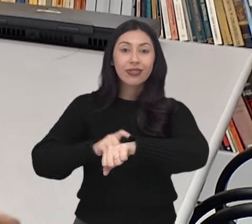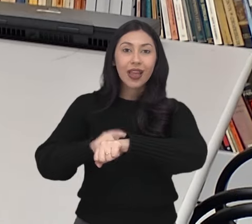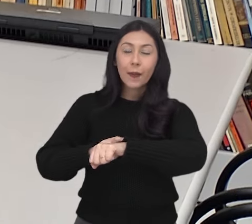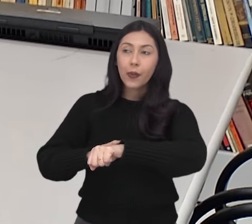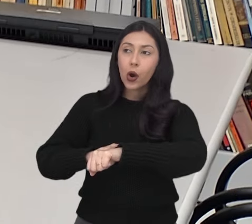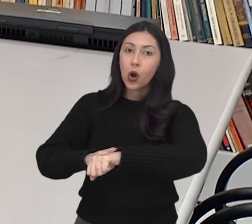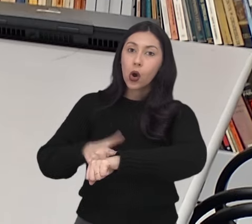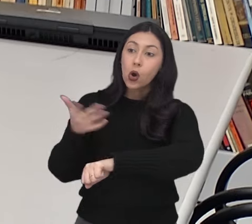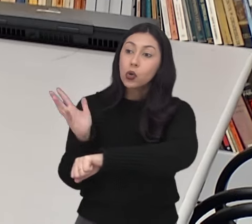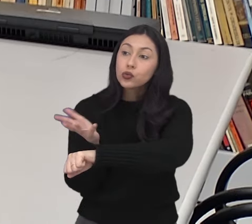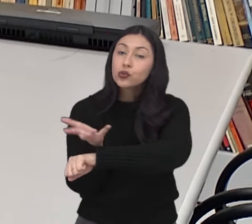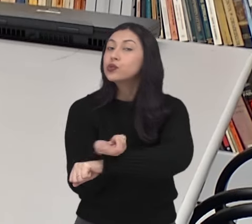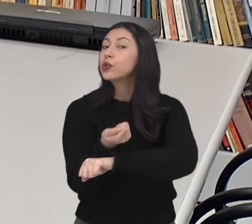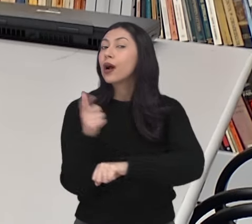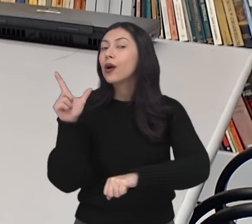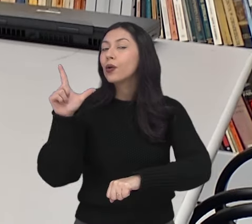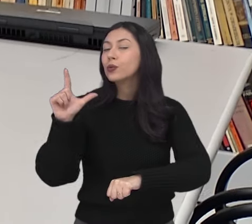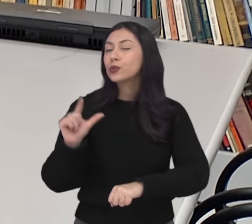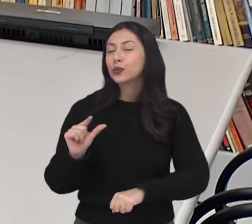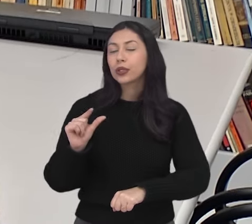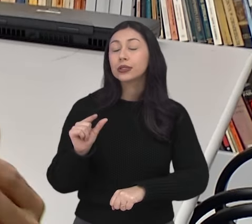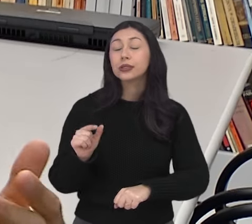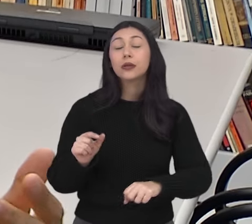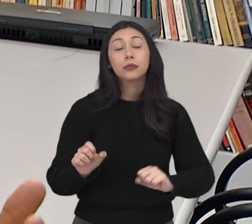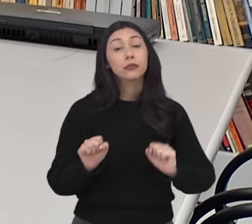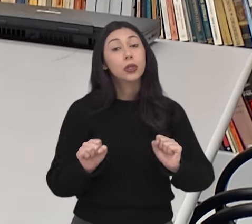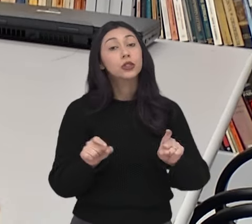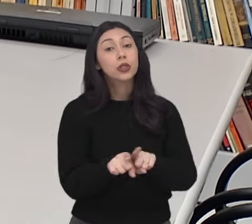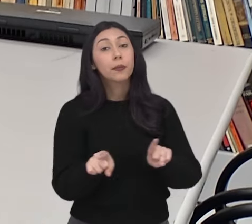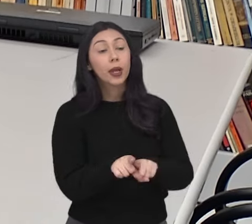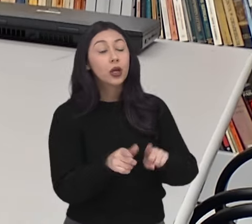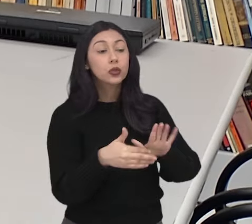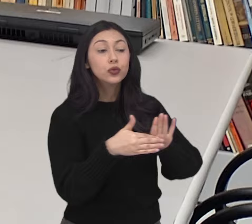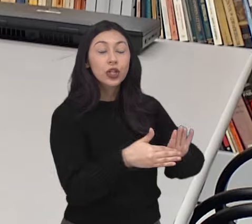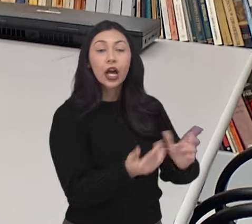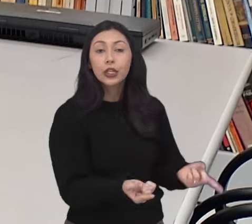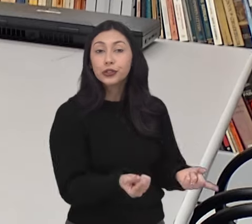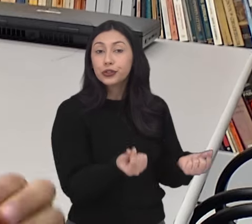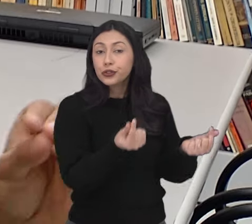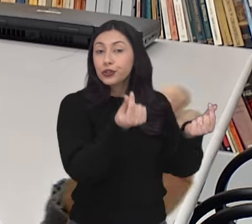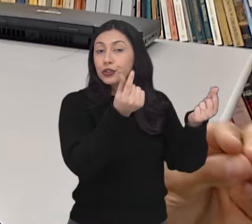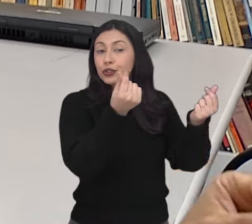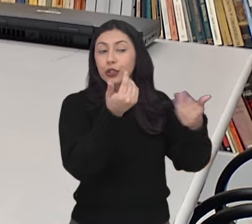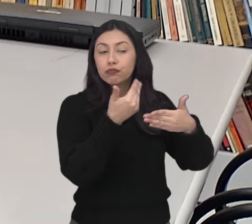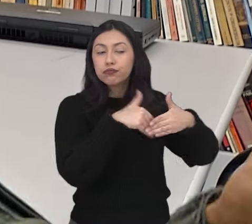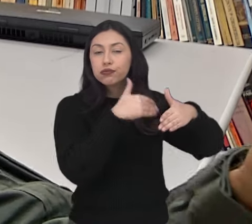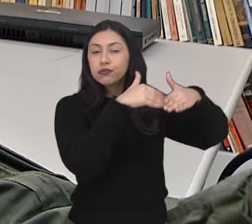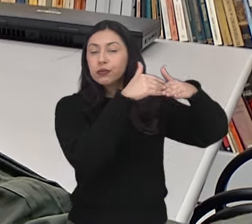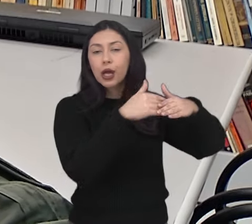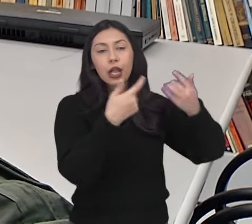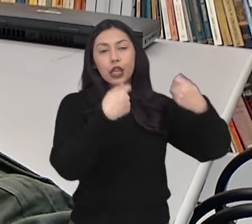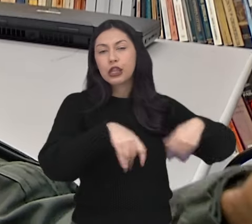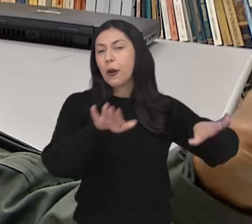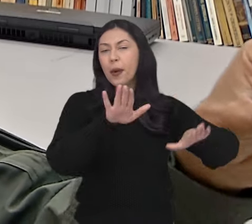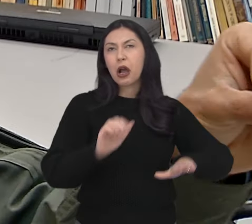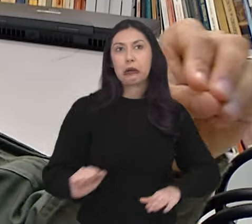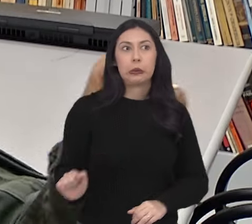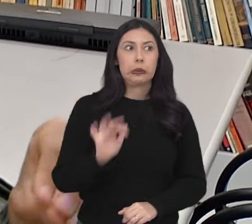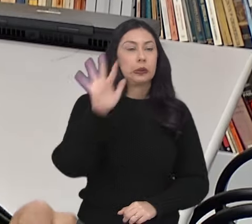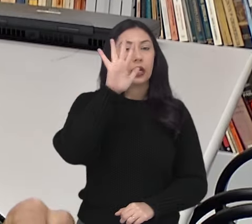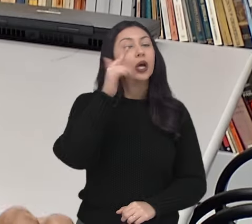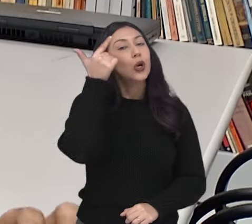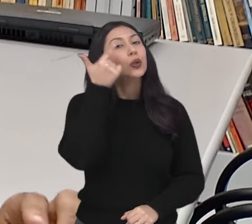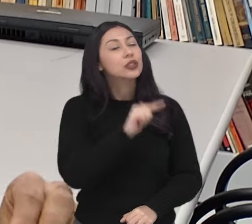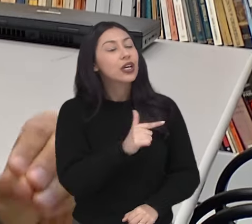tempo de execução de uma atividade pode ser realmente um benefício financeiro porque é uma determinada tecnologia Pode